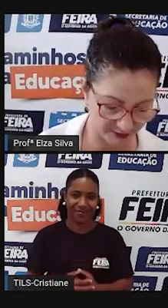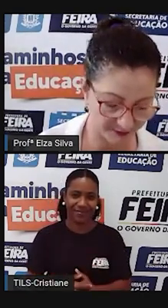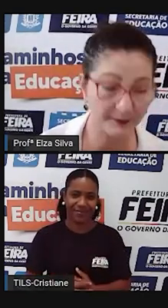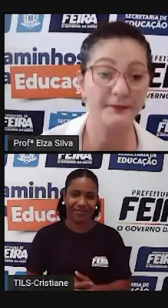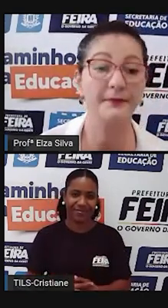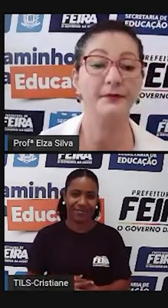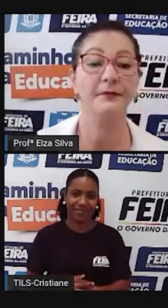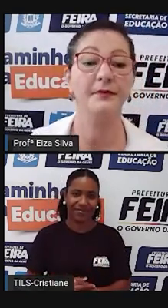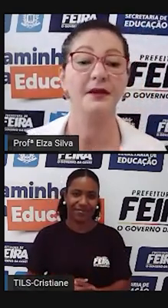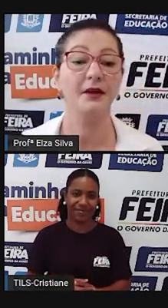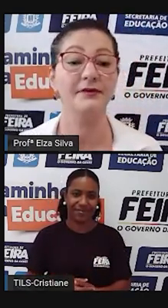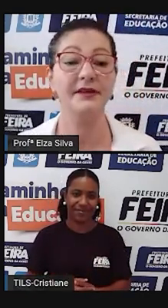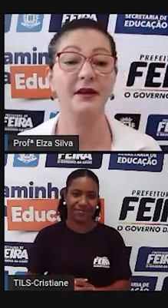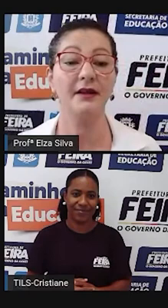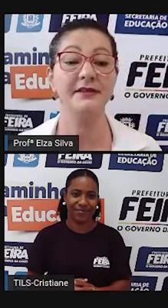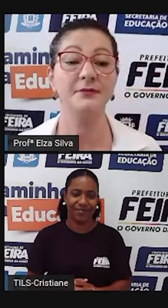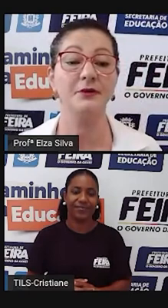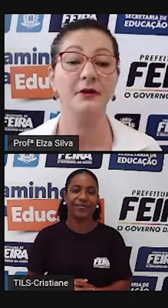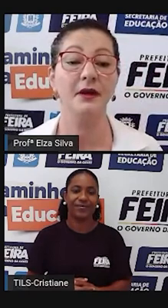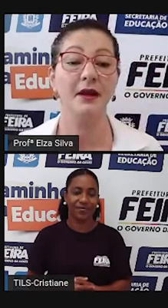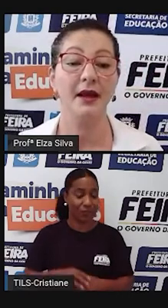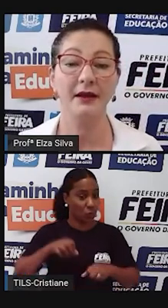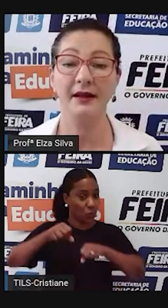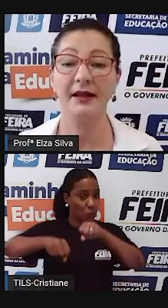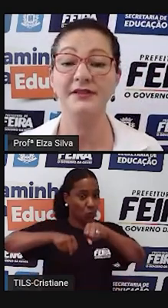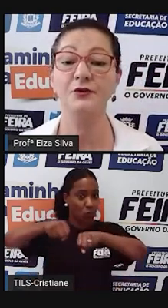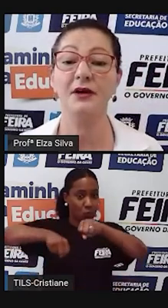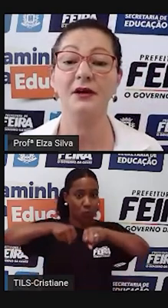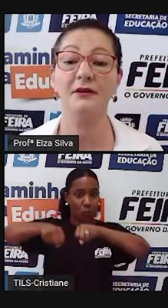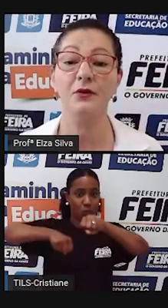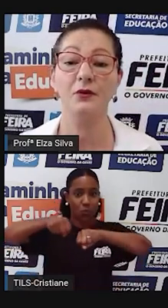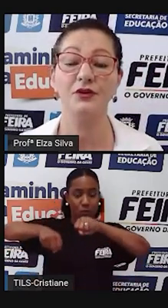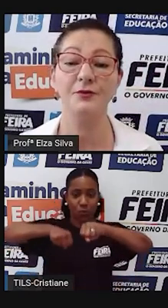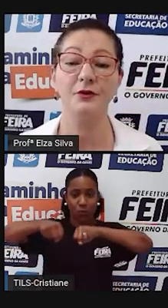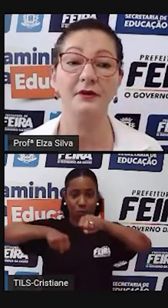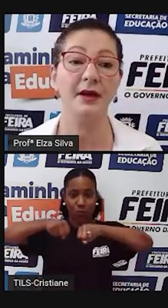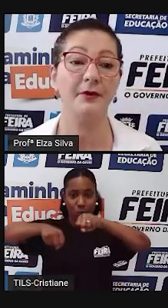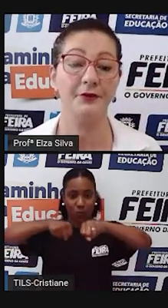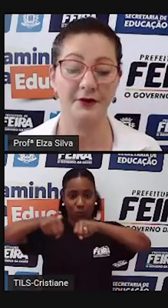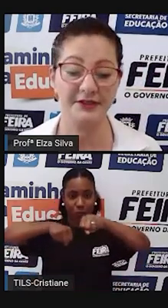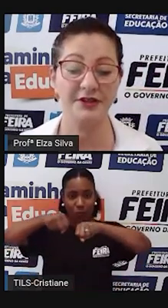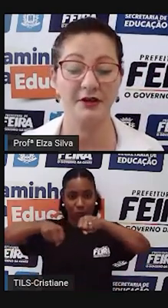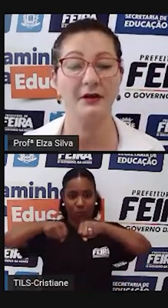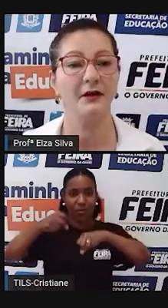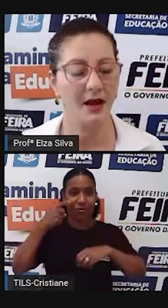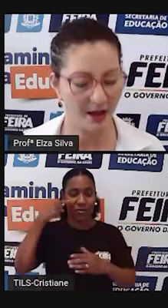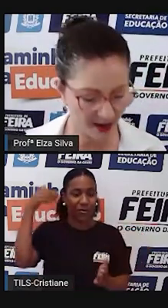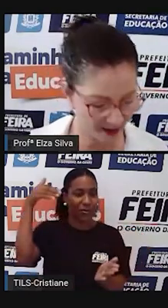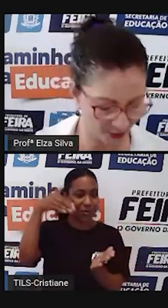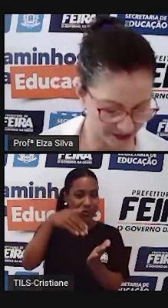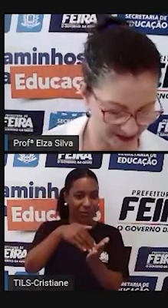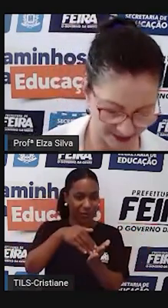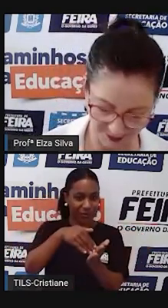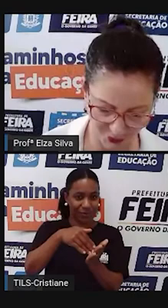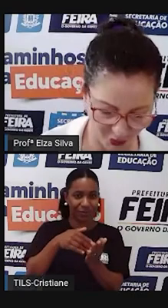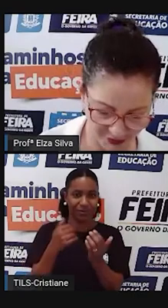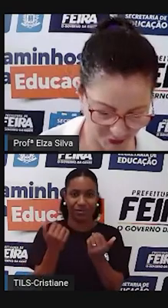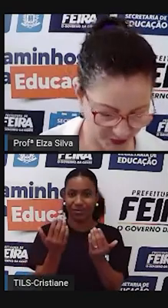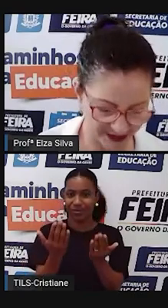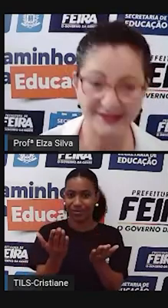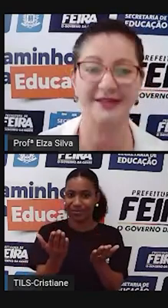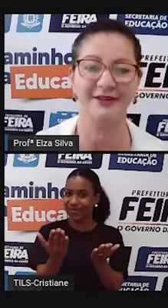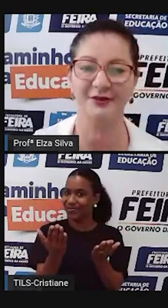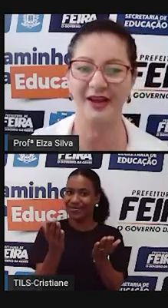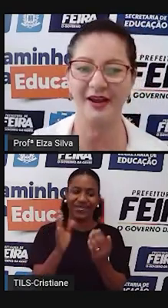C-Y-C-L-I-N-G, que é o ciclismo. And the last one, o último, number 13,